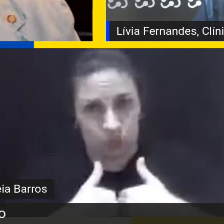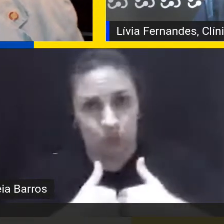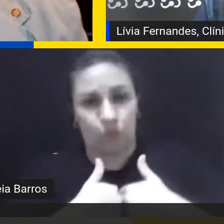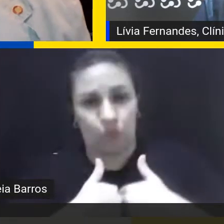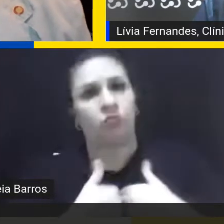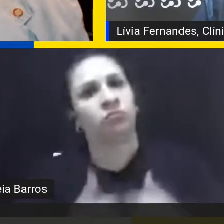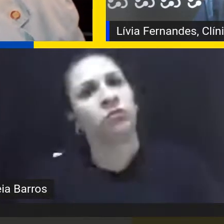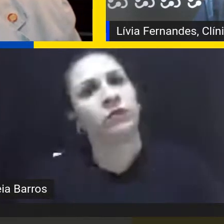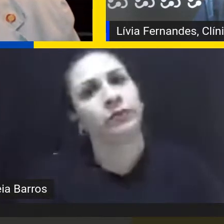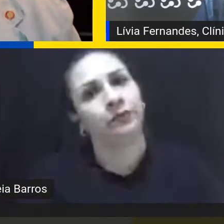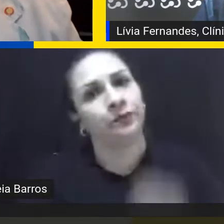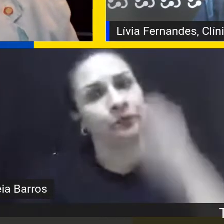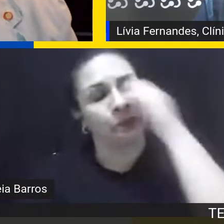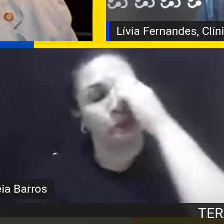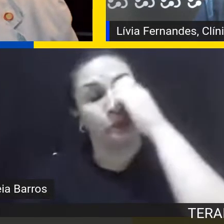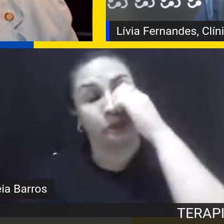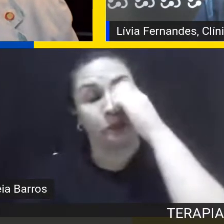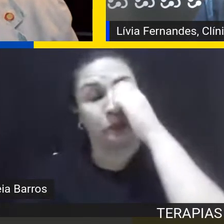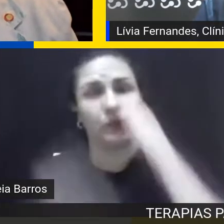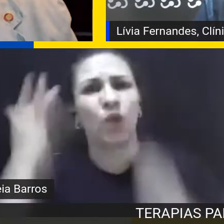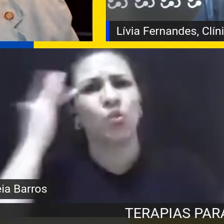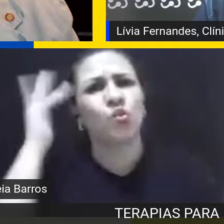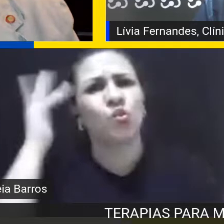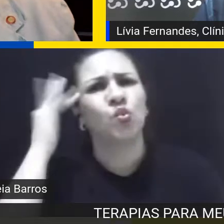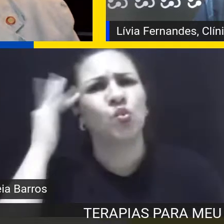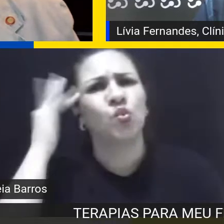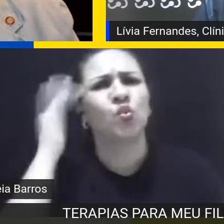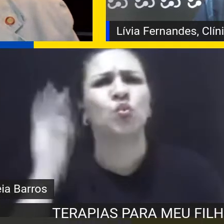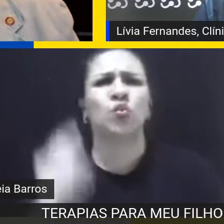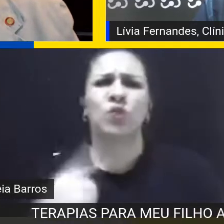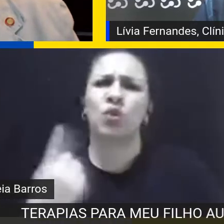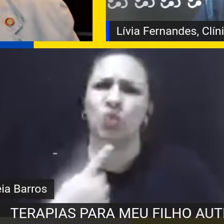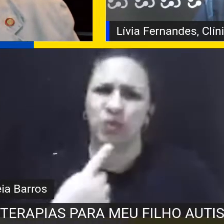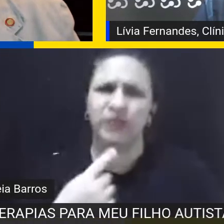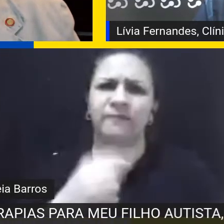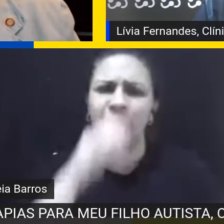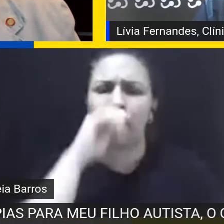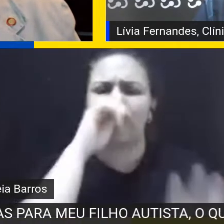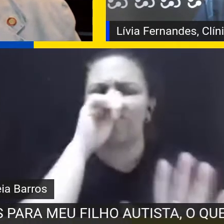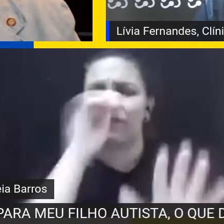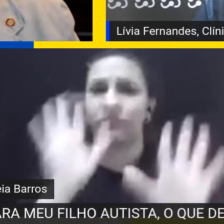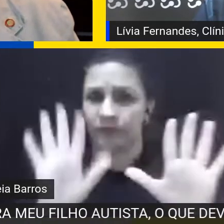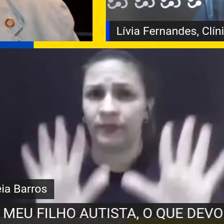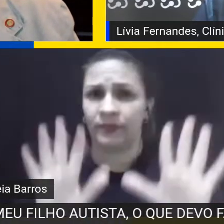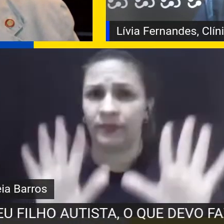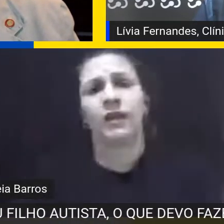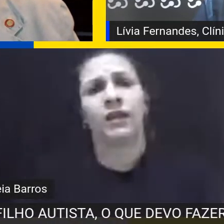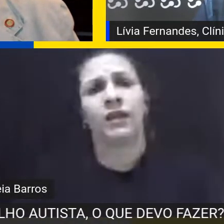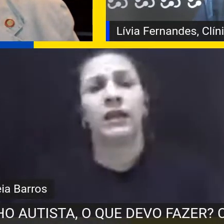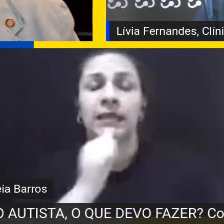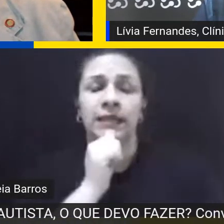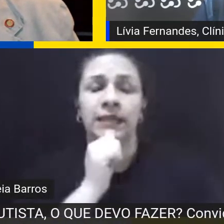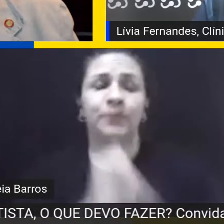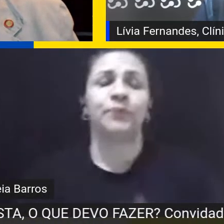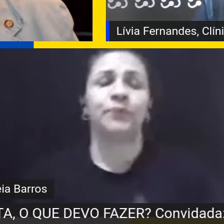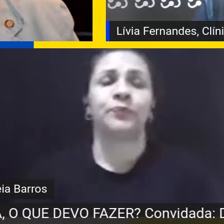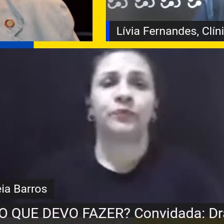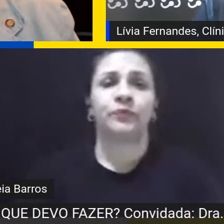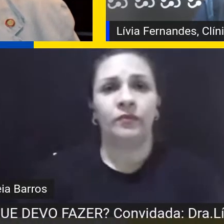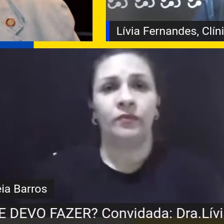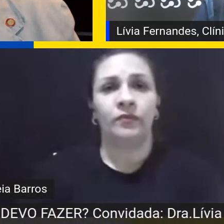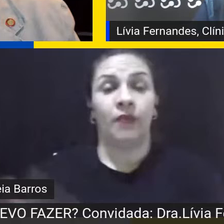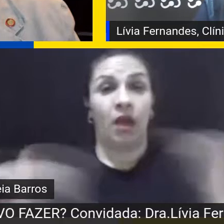Agora, tire umas dúvidas nossa, quando divulguei a